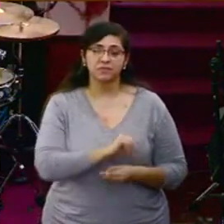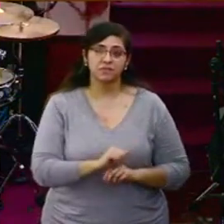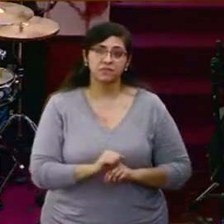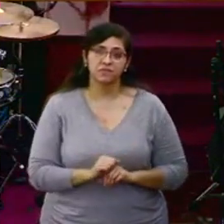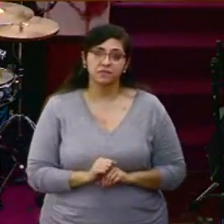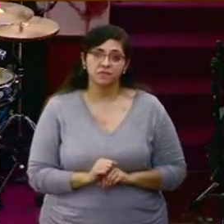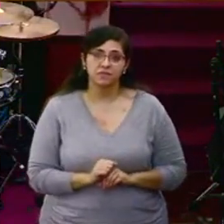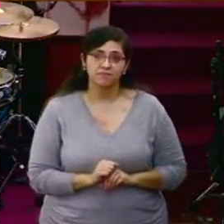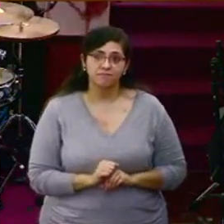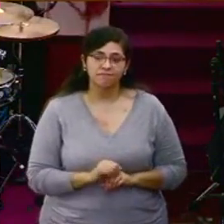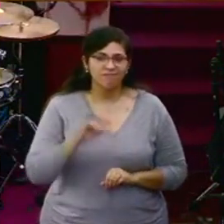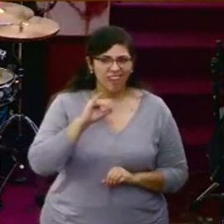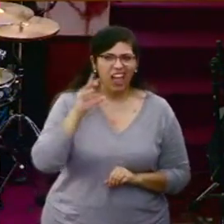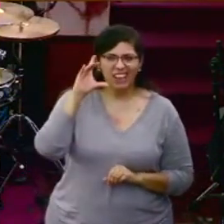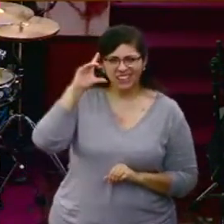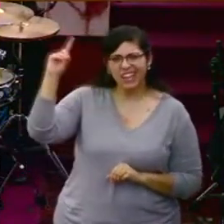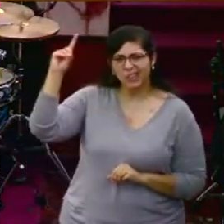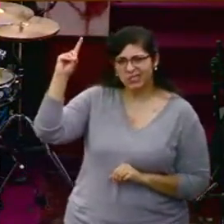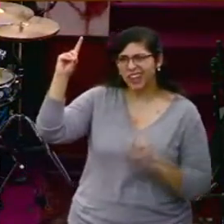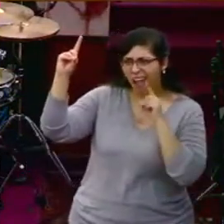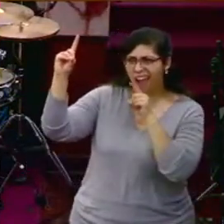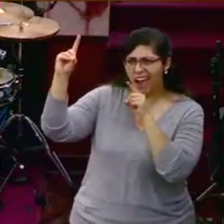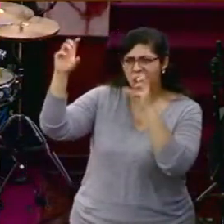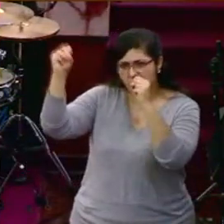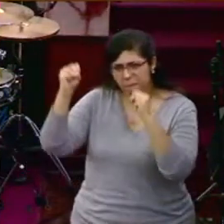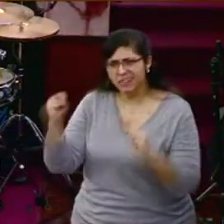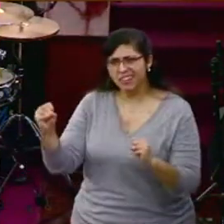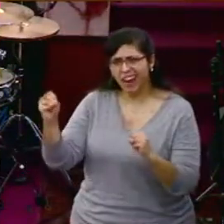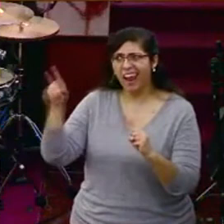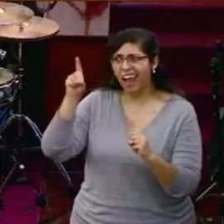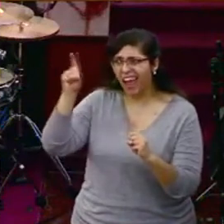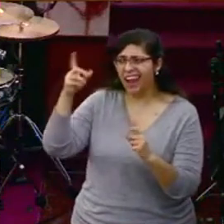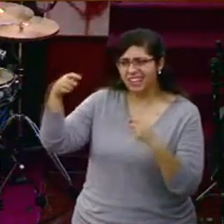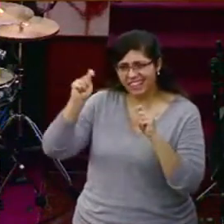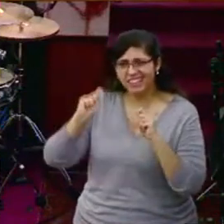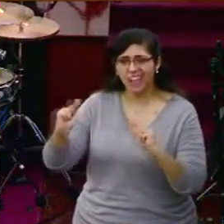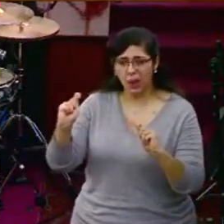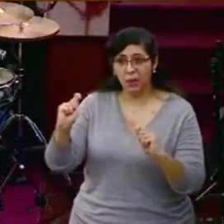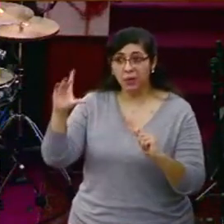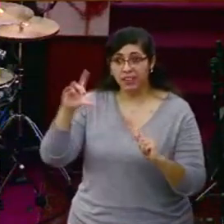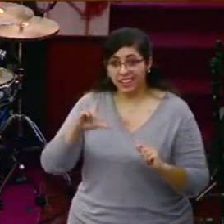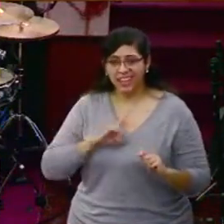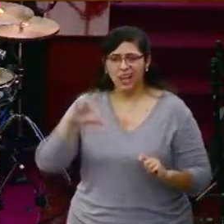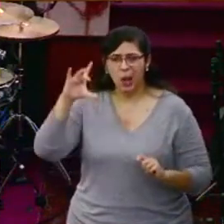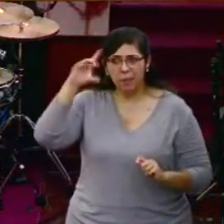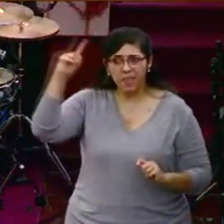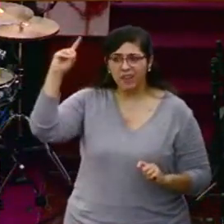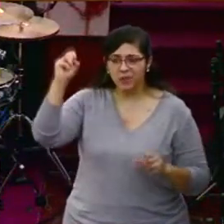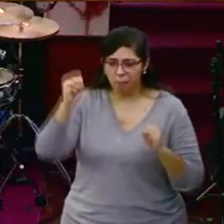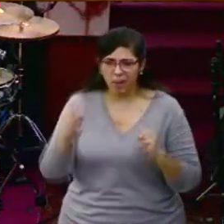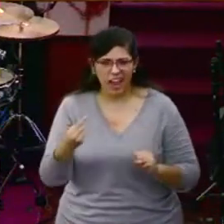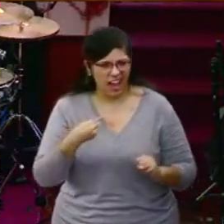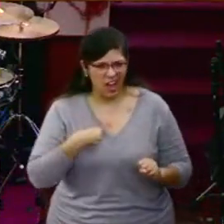é ele é deus o poder é dele ele tem poder eu não